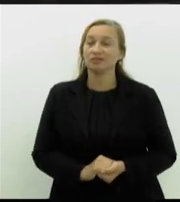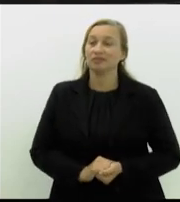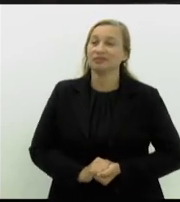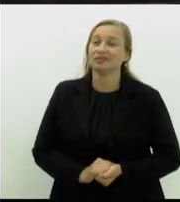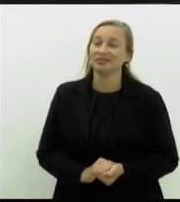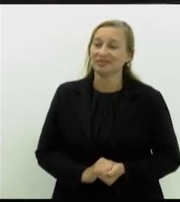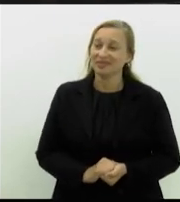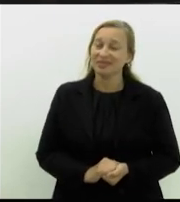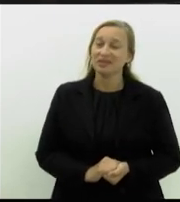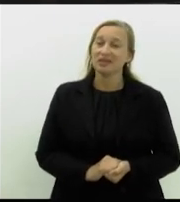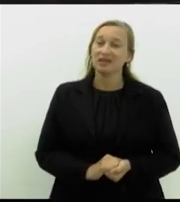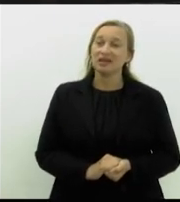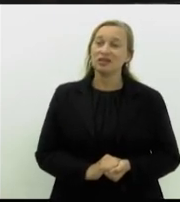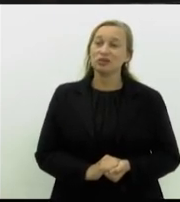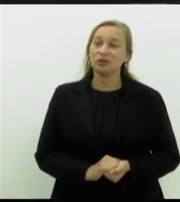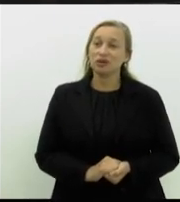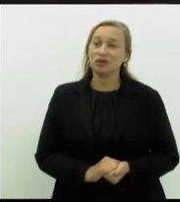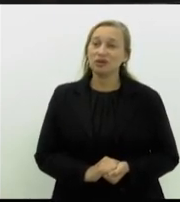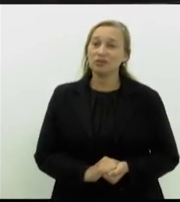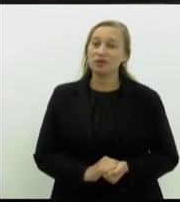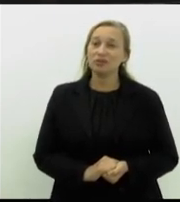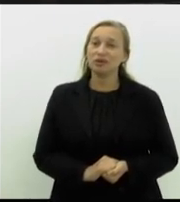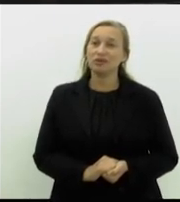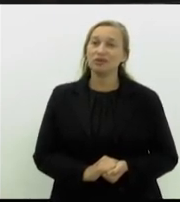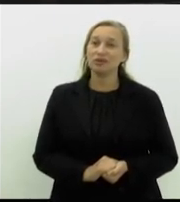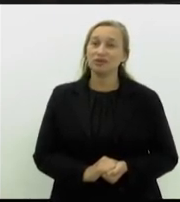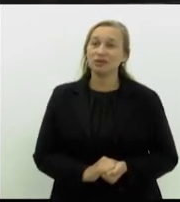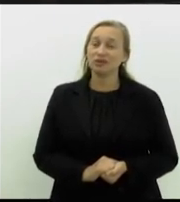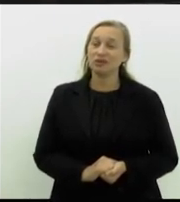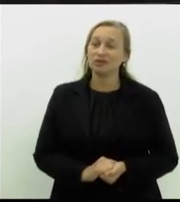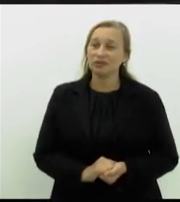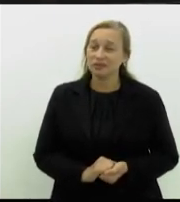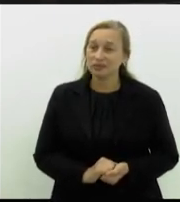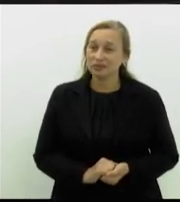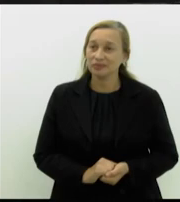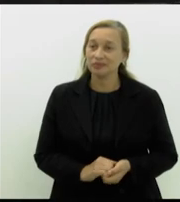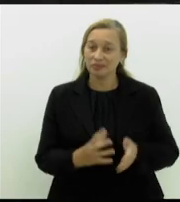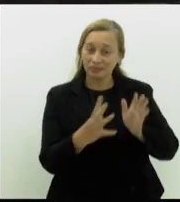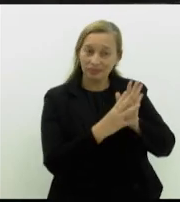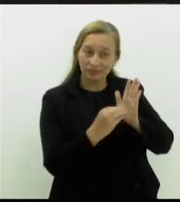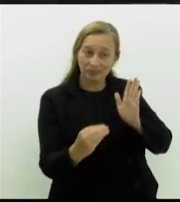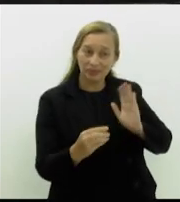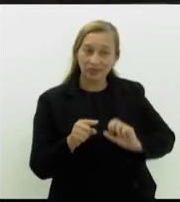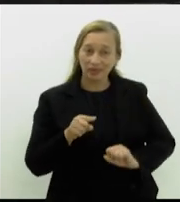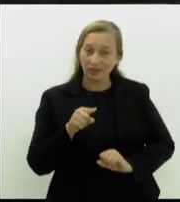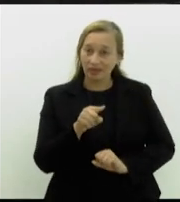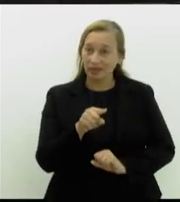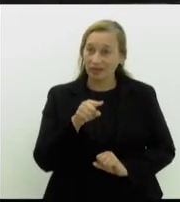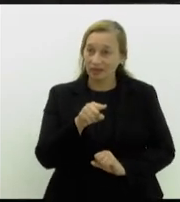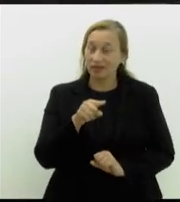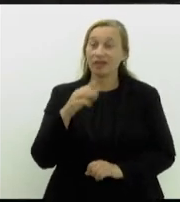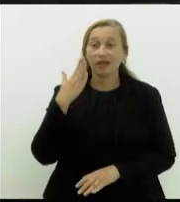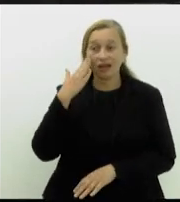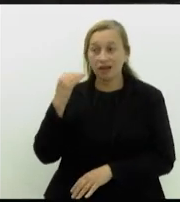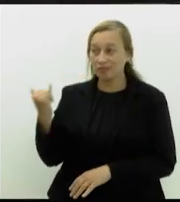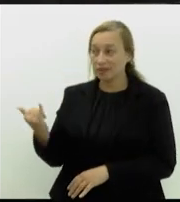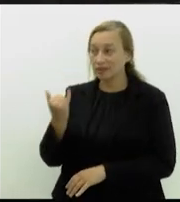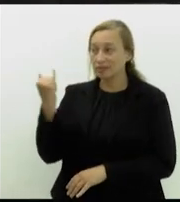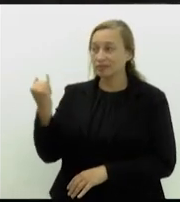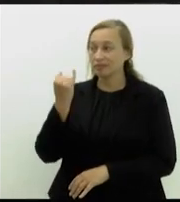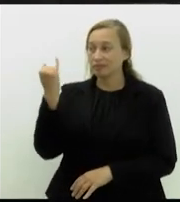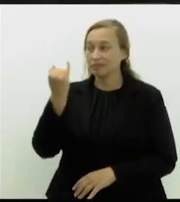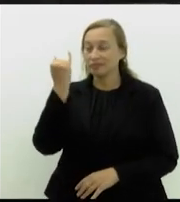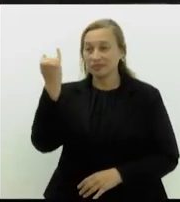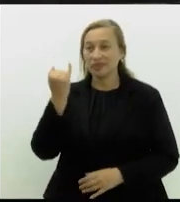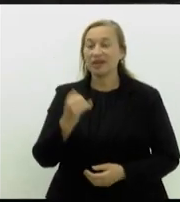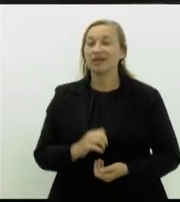na verdade, né? Estamos aqui com os companheiros que nos acompanham, que são bombeiros, que estão ali, né? E sabem da importância do que é ter os seus